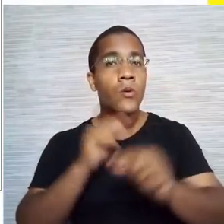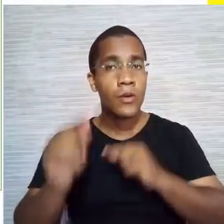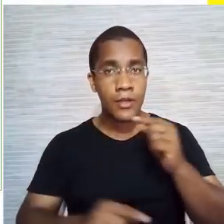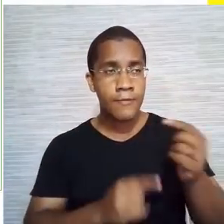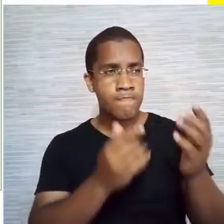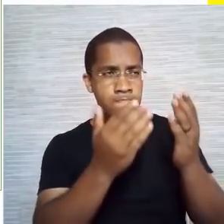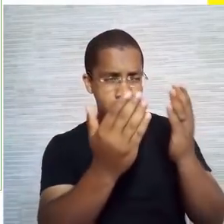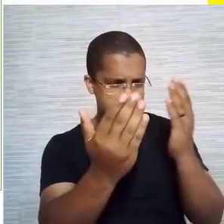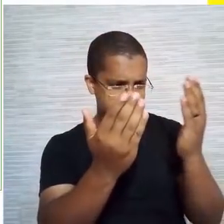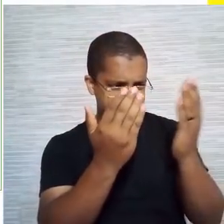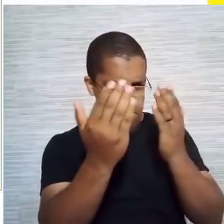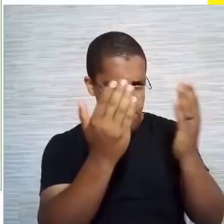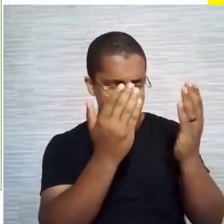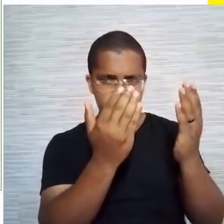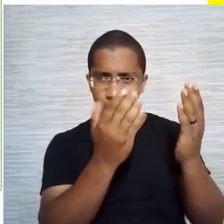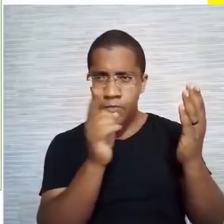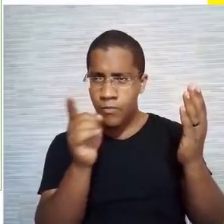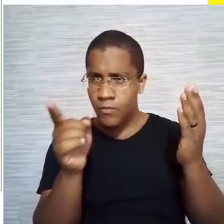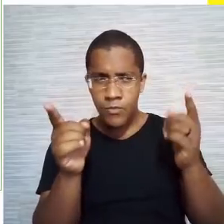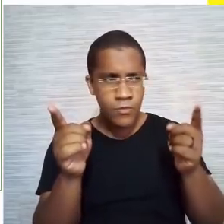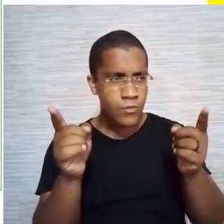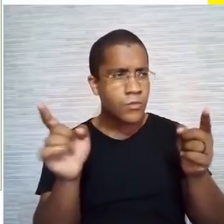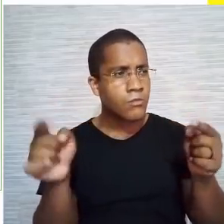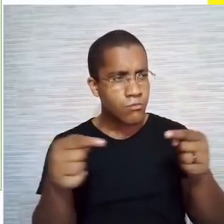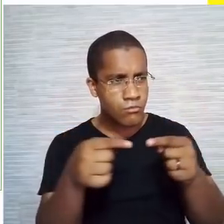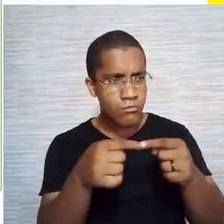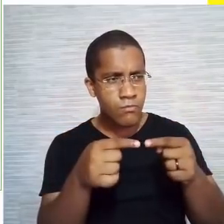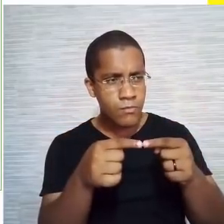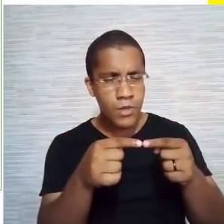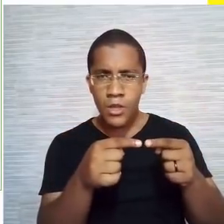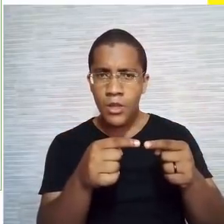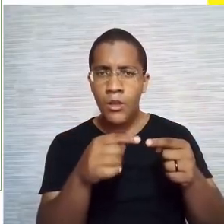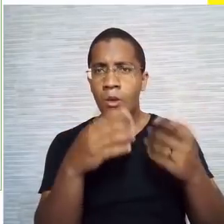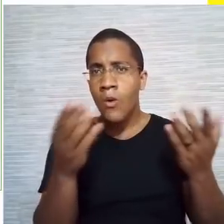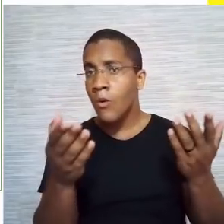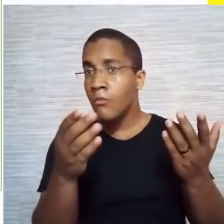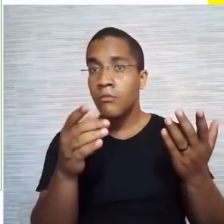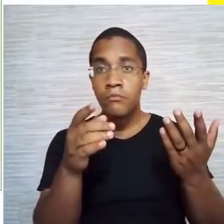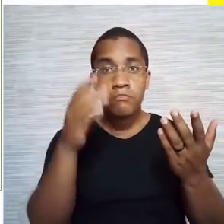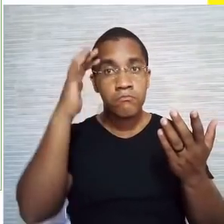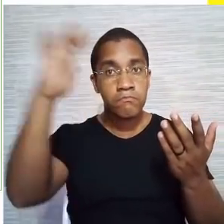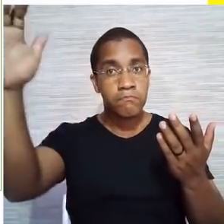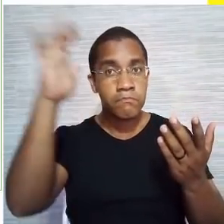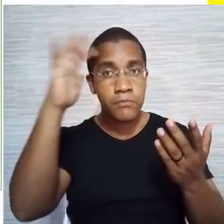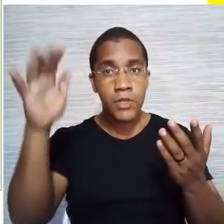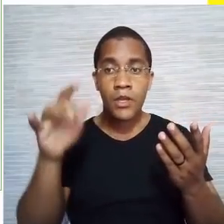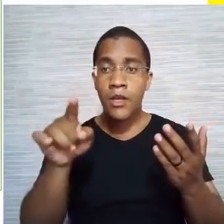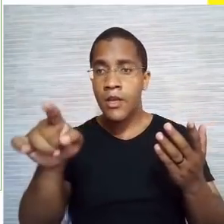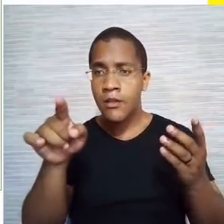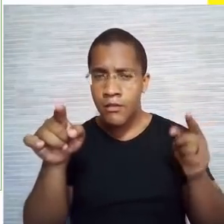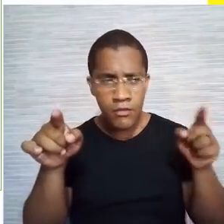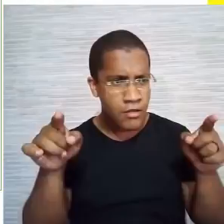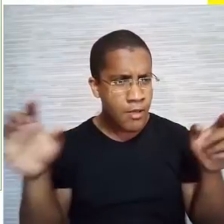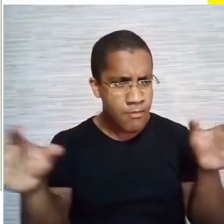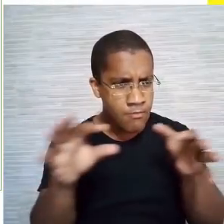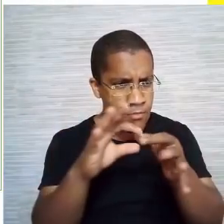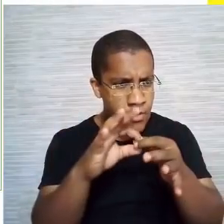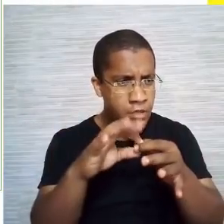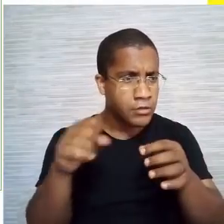de analisar, comparar, refletir, levantar hipótese, estabelecer